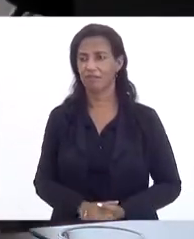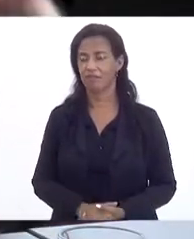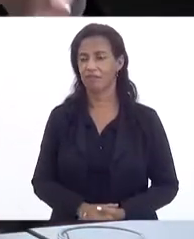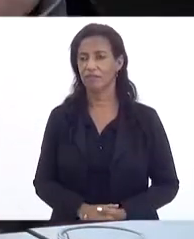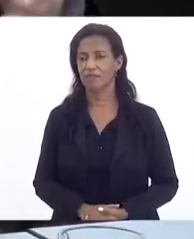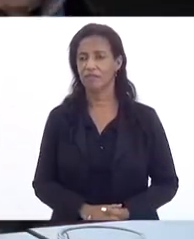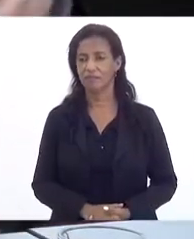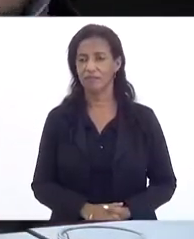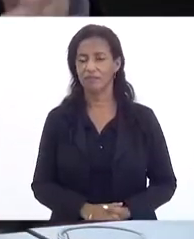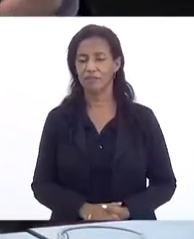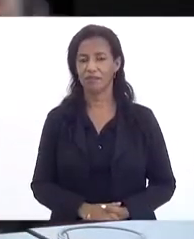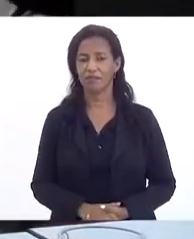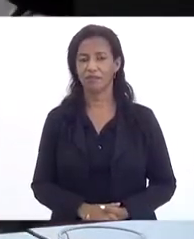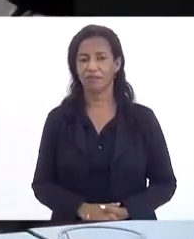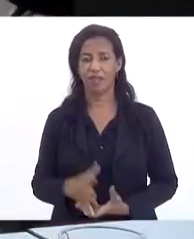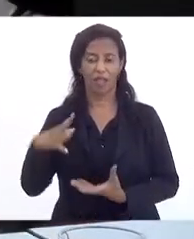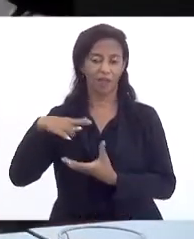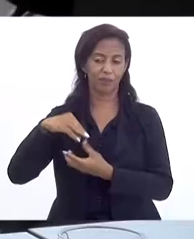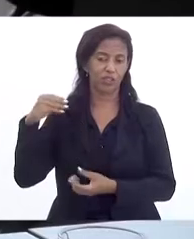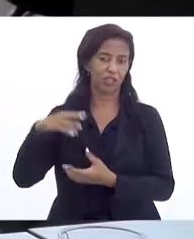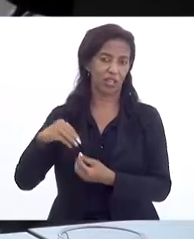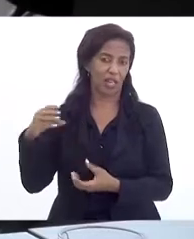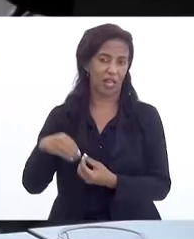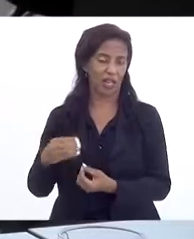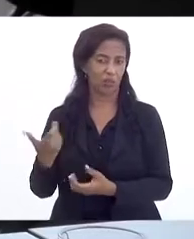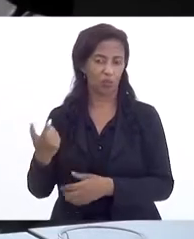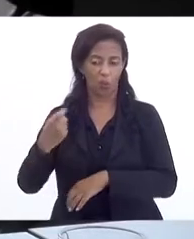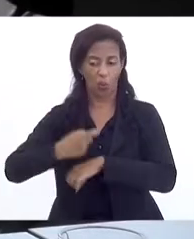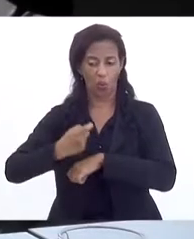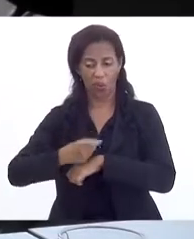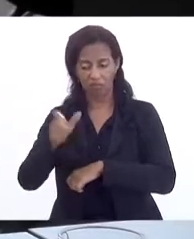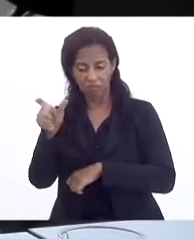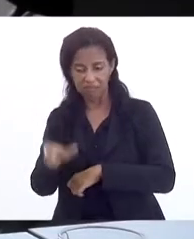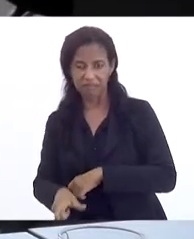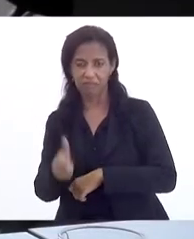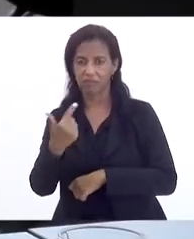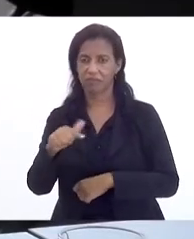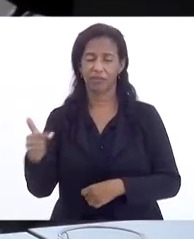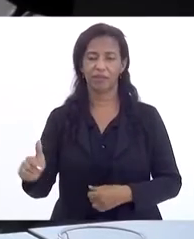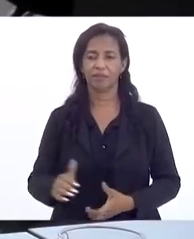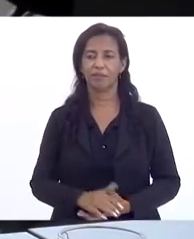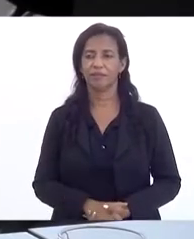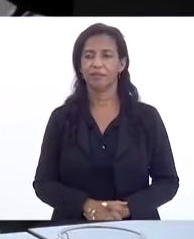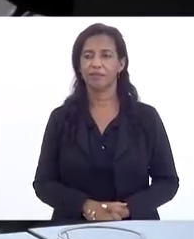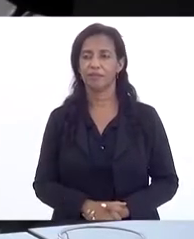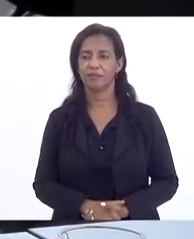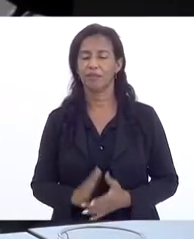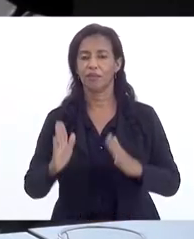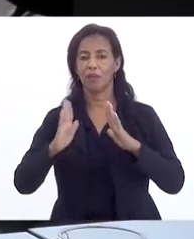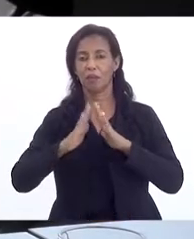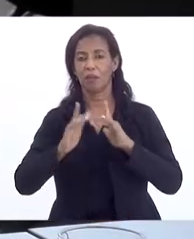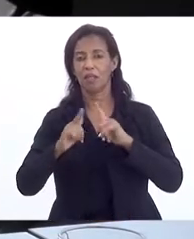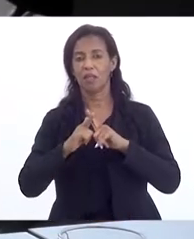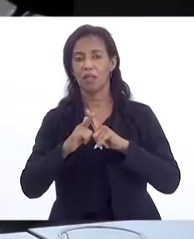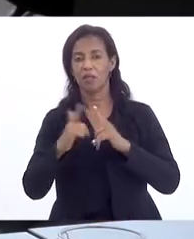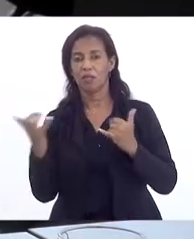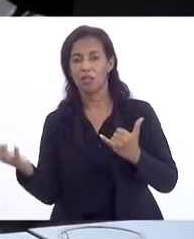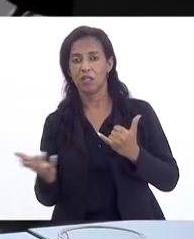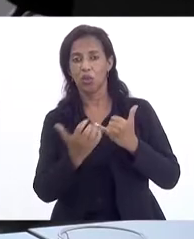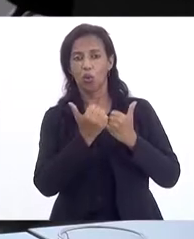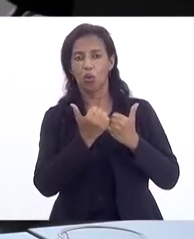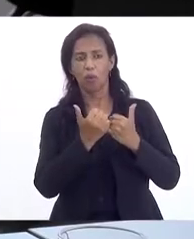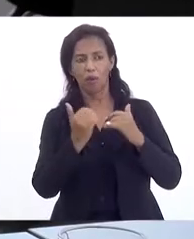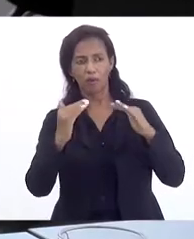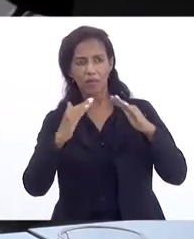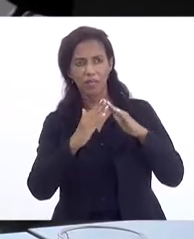não, abstrato, não é a coisa concreta que está ali edificada. Uma igreja, quando você tomba a